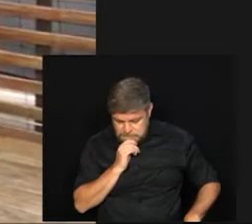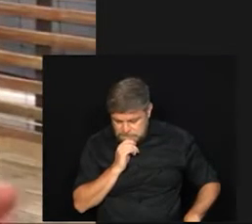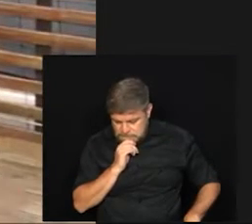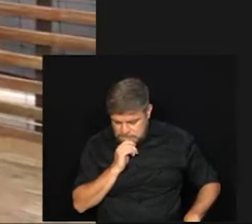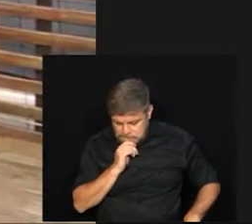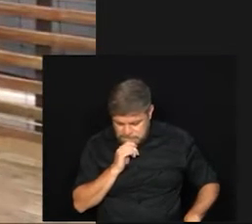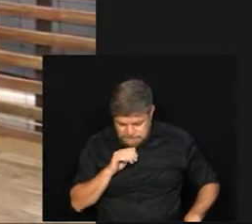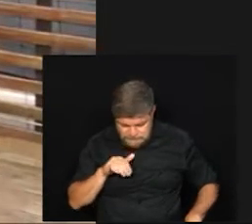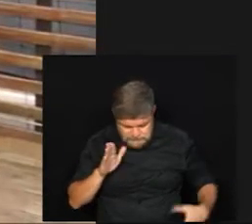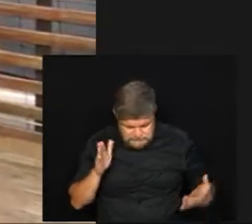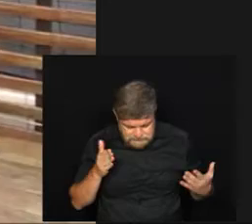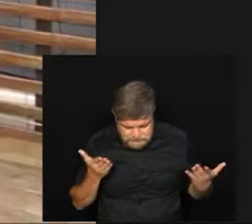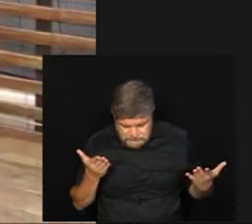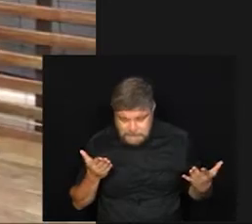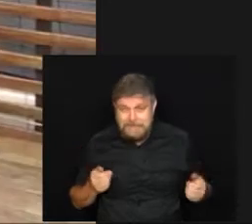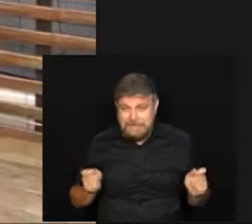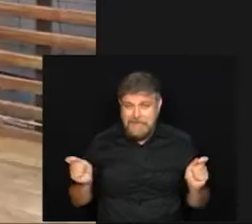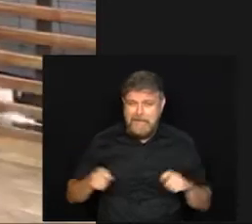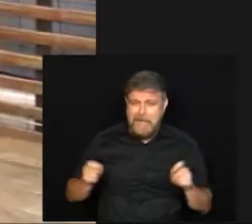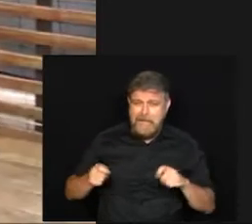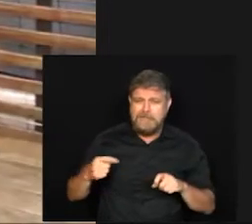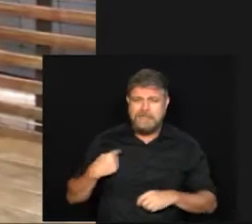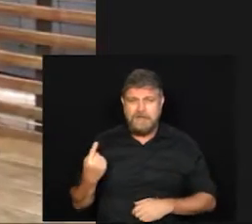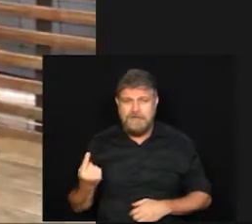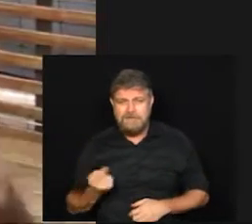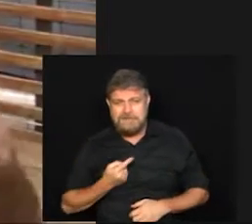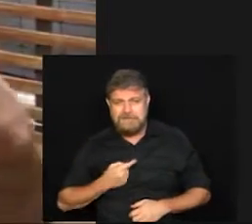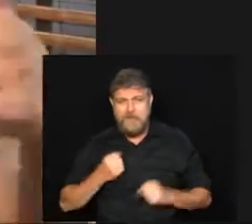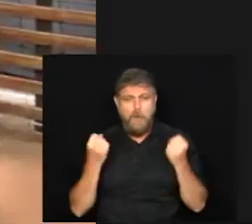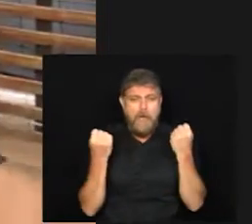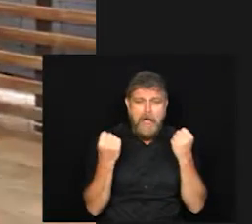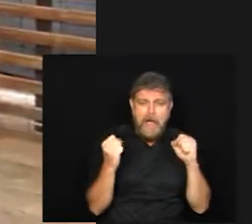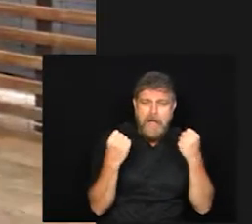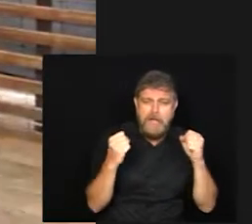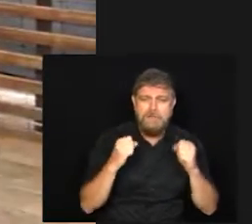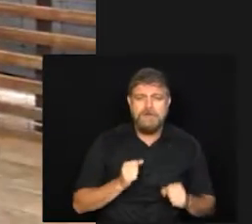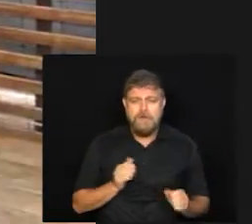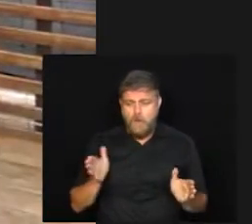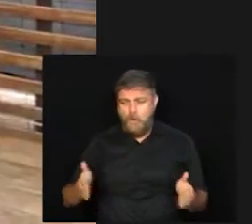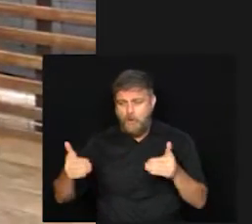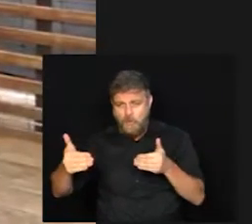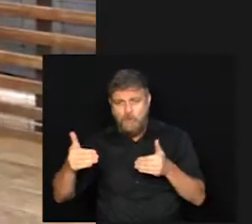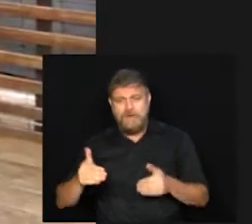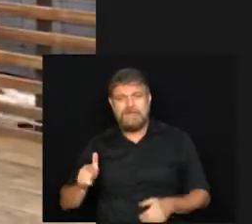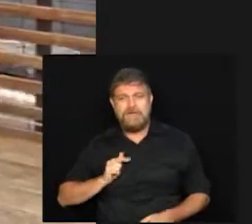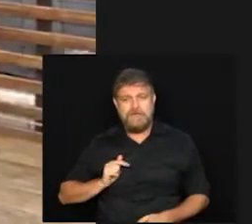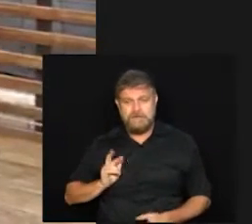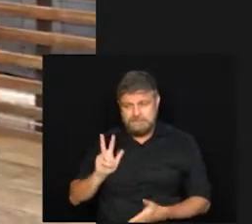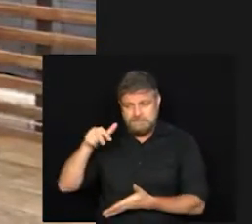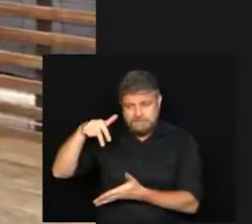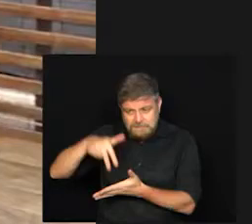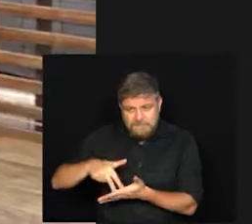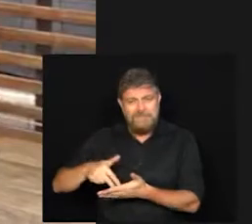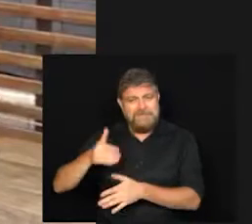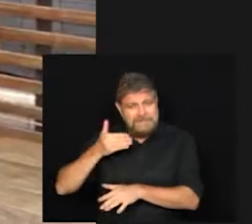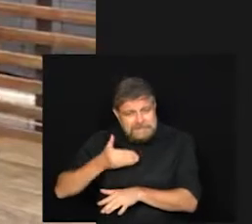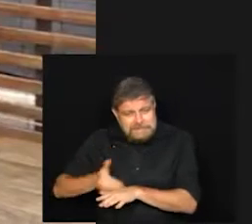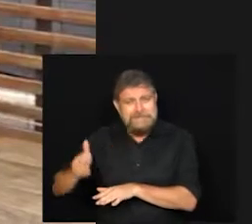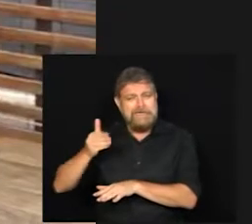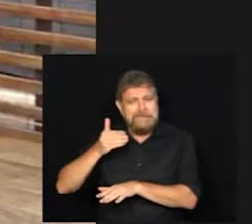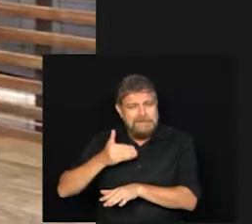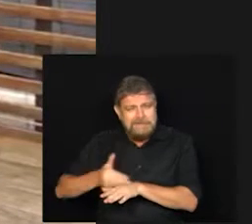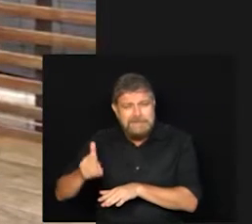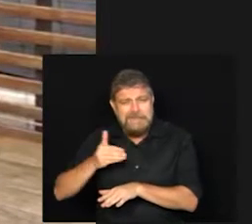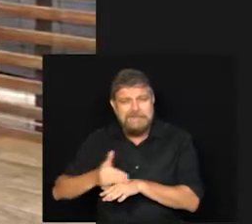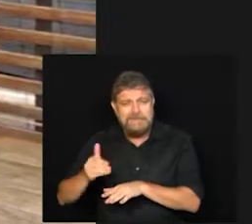mais acessíveis, né, em termos de uma academia ou a quadra mesmo, aí eu fui retomando os treinos com a